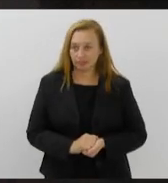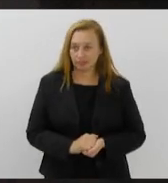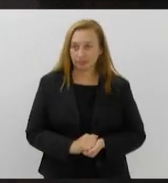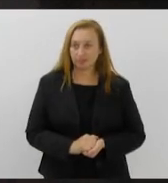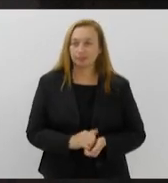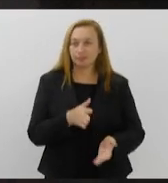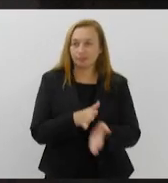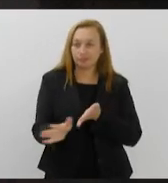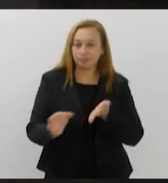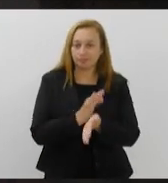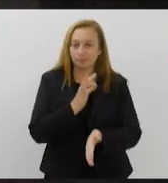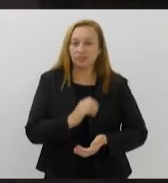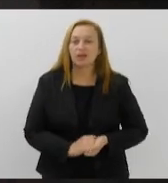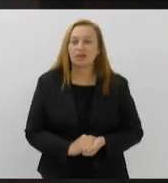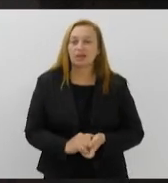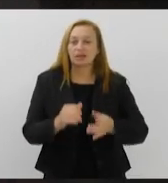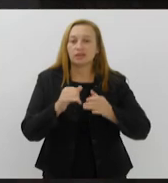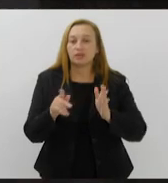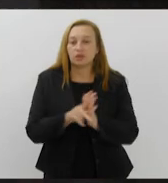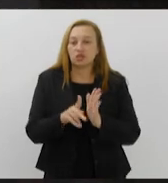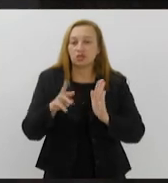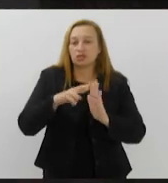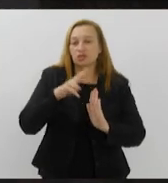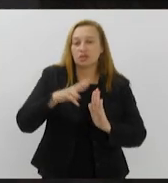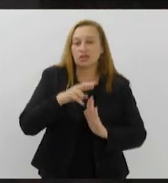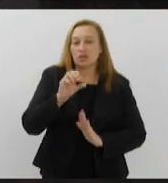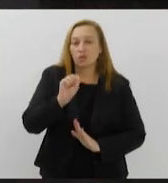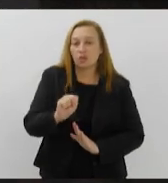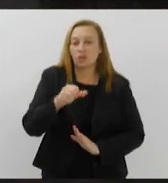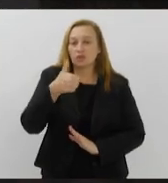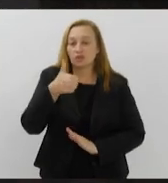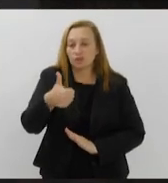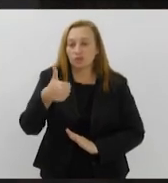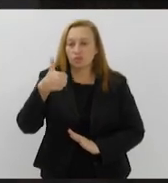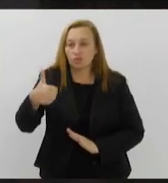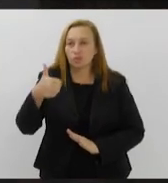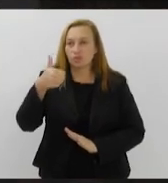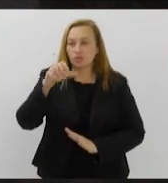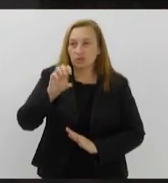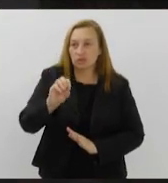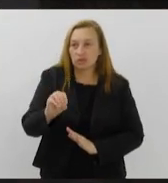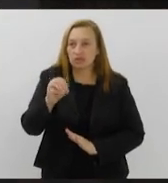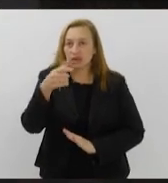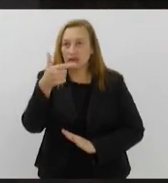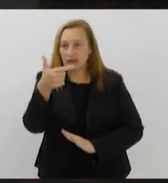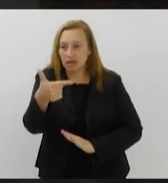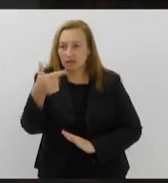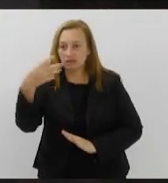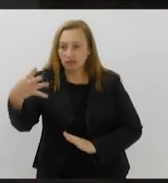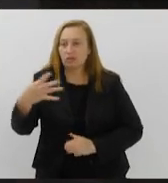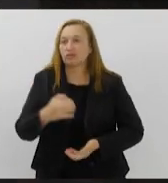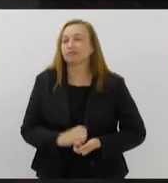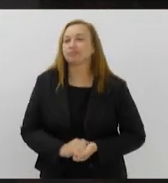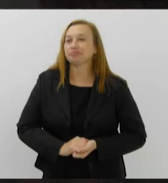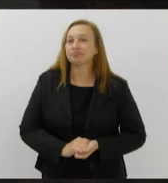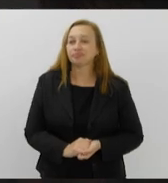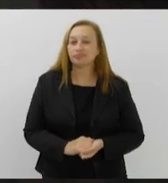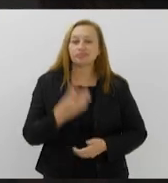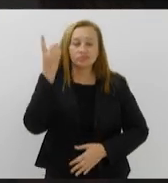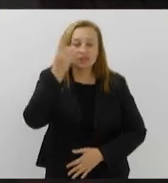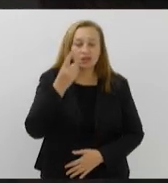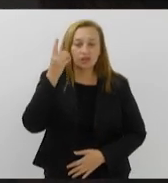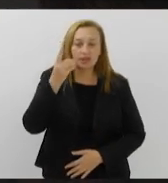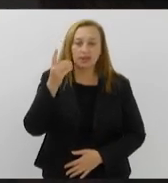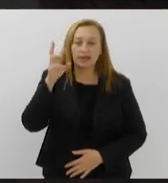Aprovado, vai à promulgação. Projeto de resolução 811 de 24, de autoria do deputado